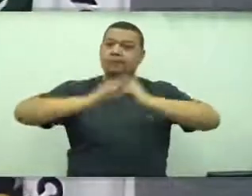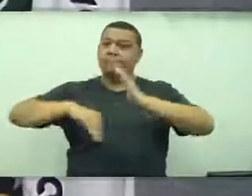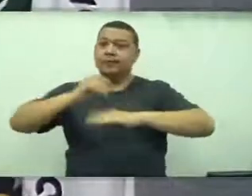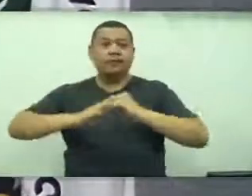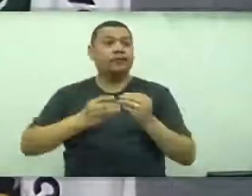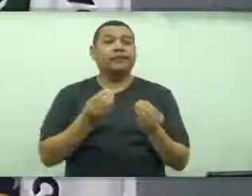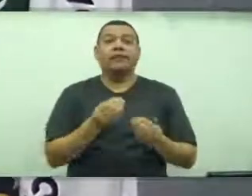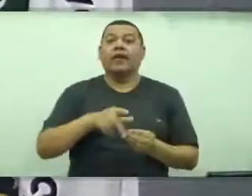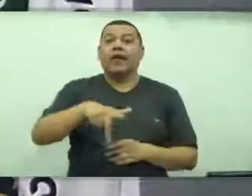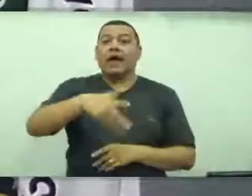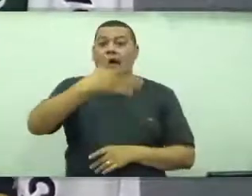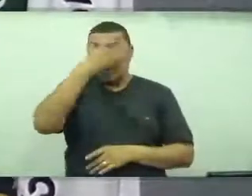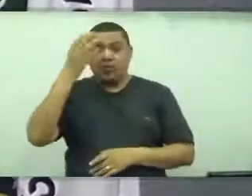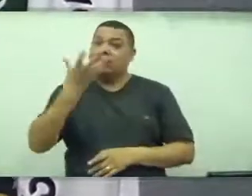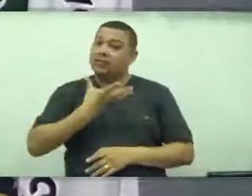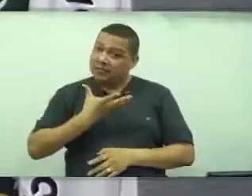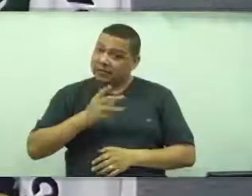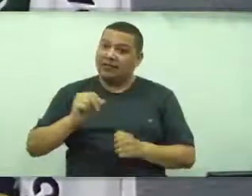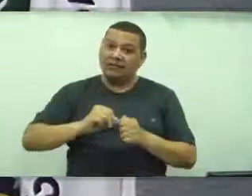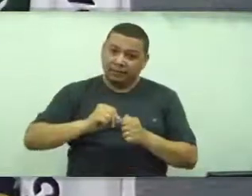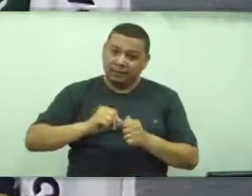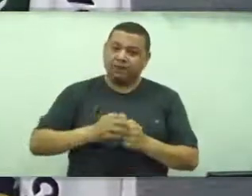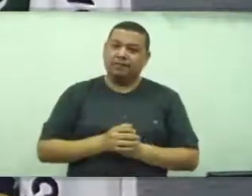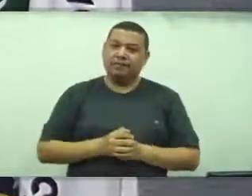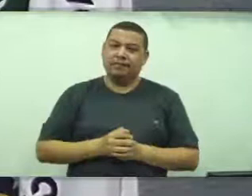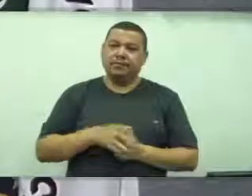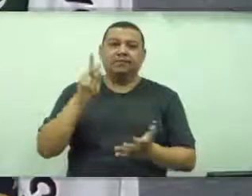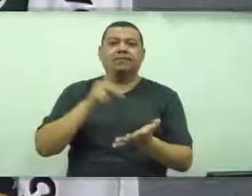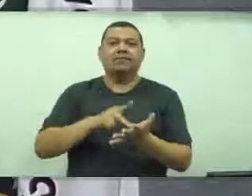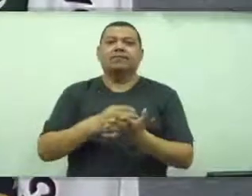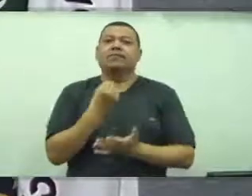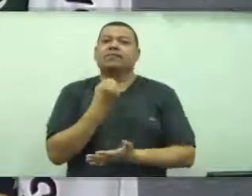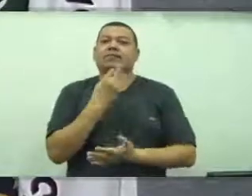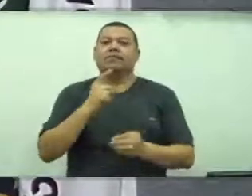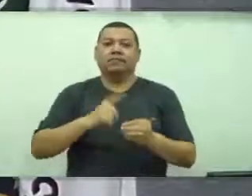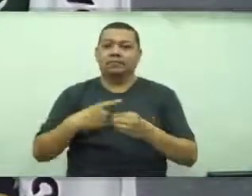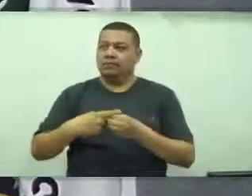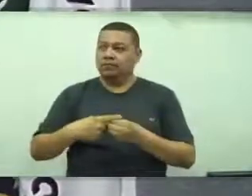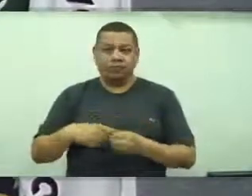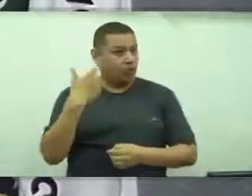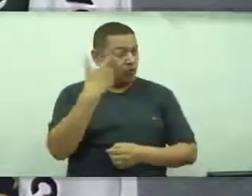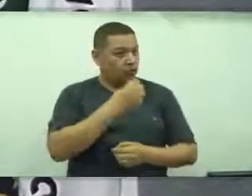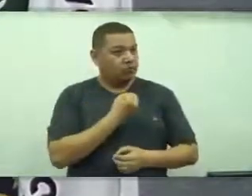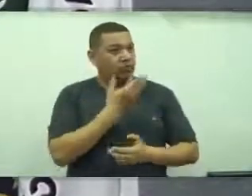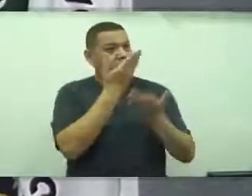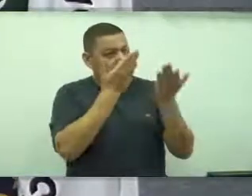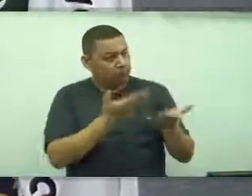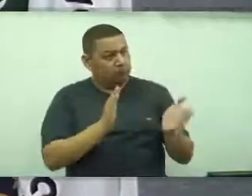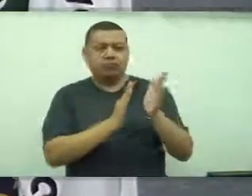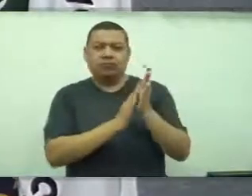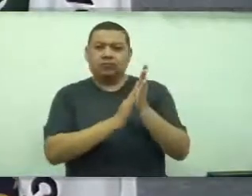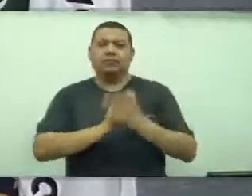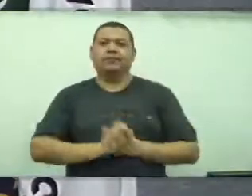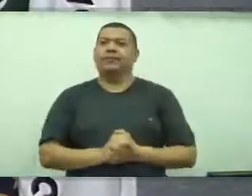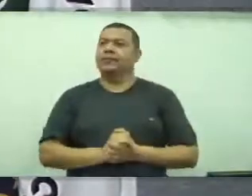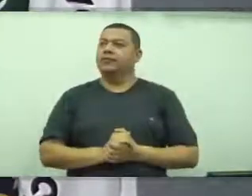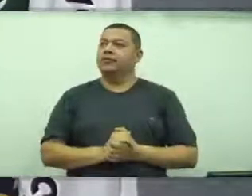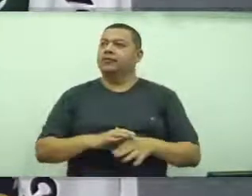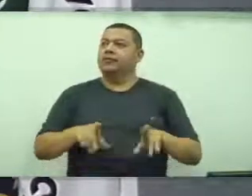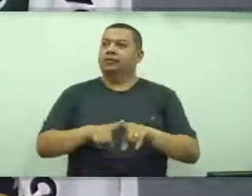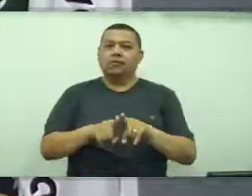quem quer fazer algo acontecer de bom no município. Mais uma vez, parabéns, secretário,